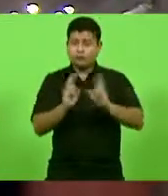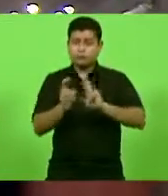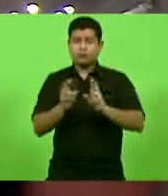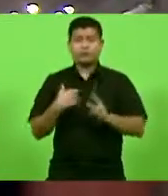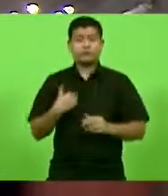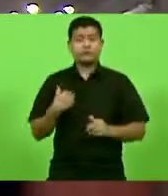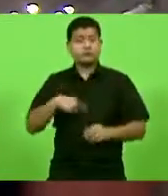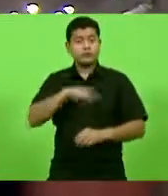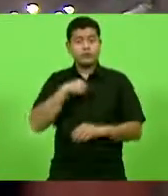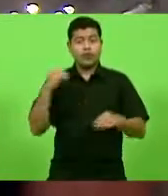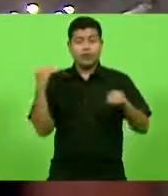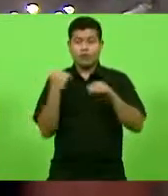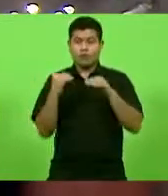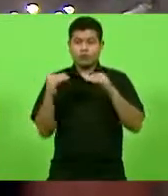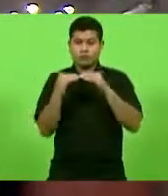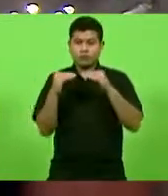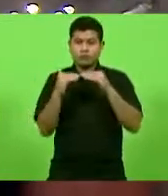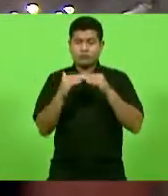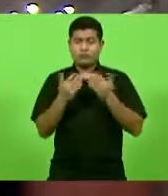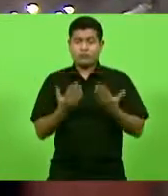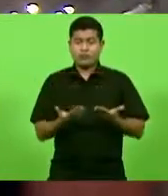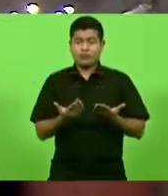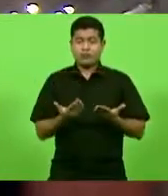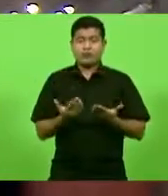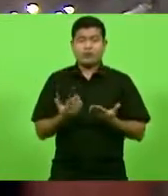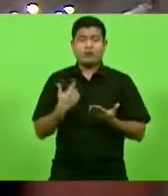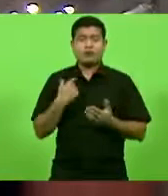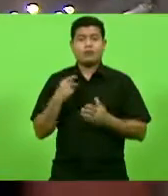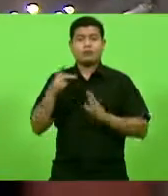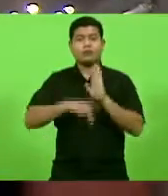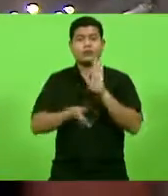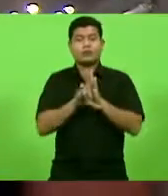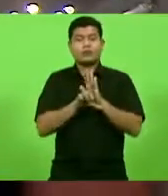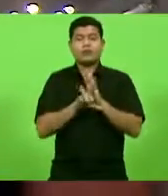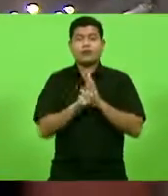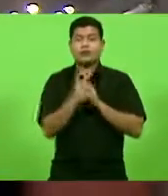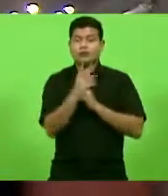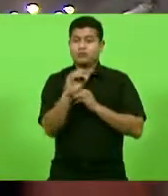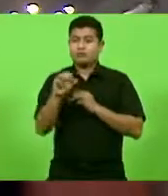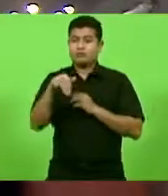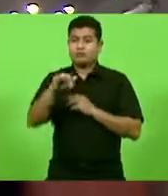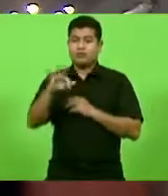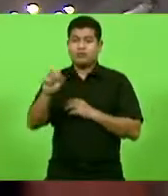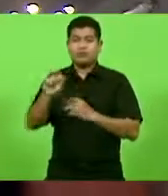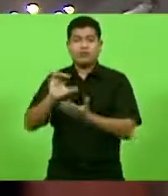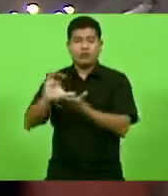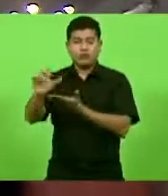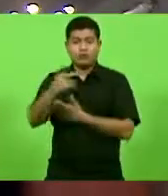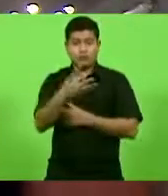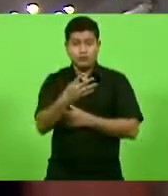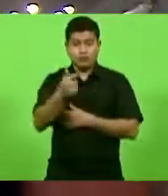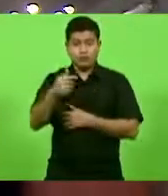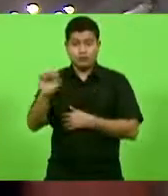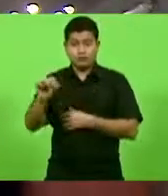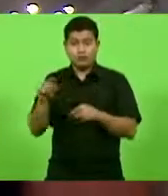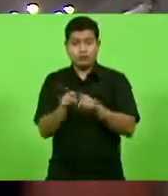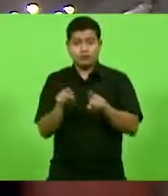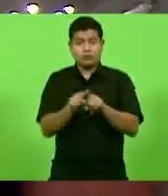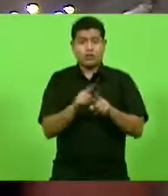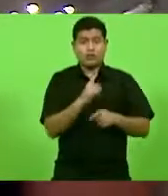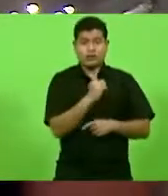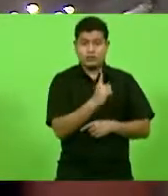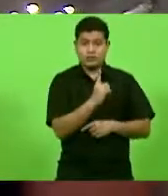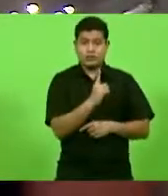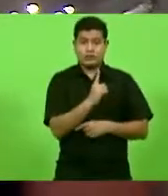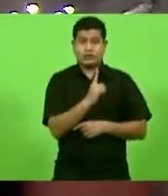projeto de lei, 200 milhões de reais para a BR-470 e 100 milhões de reais para a BR-163. Causou-nos